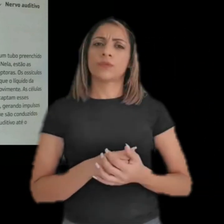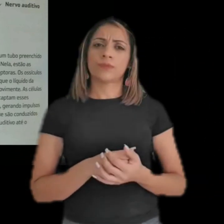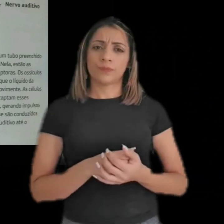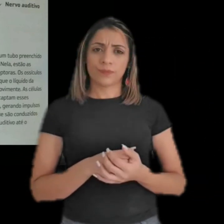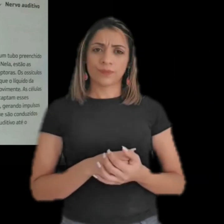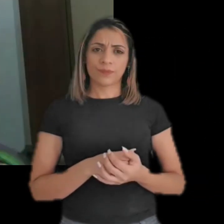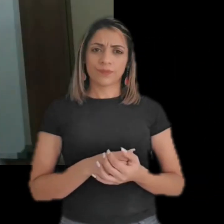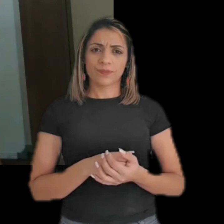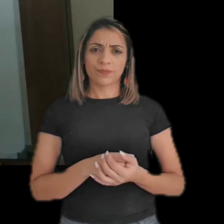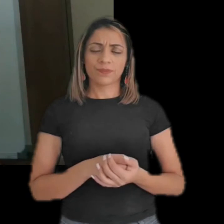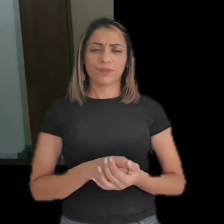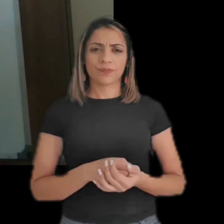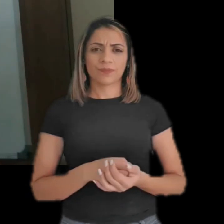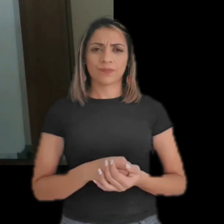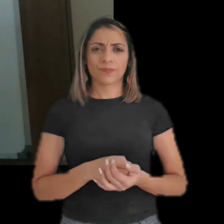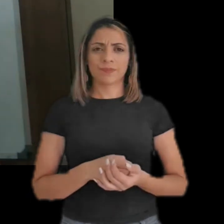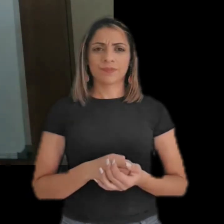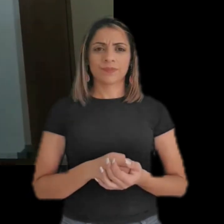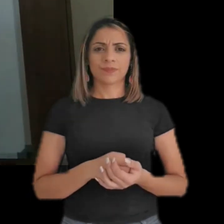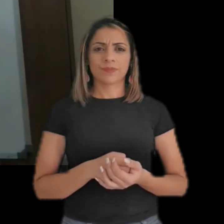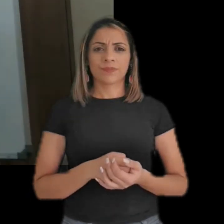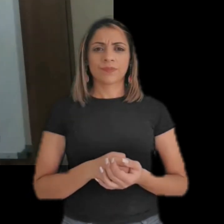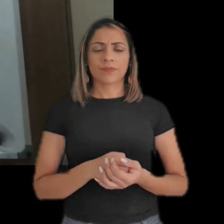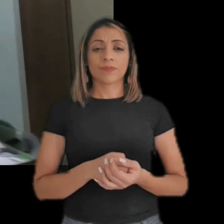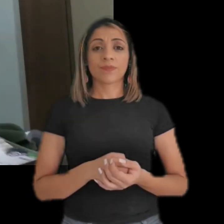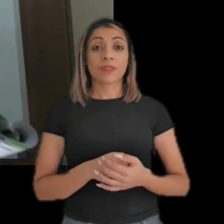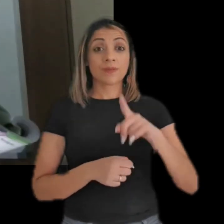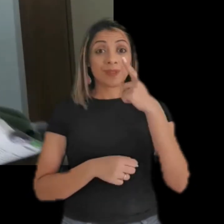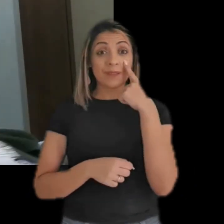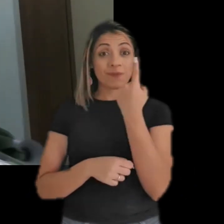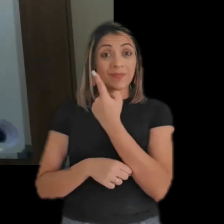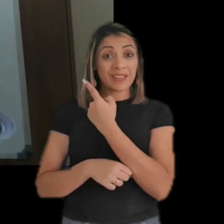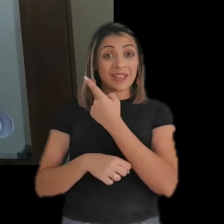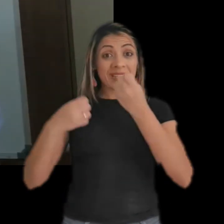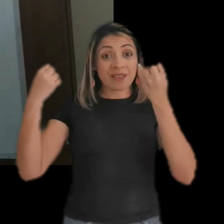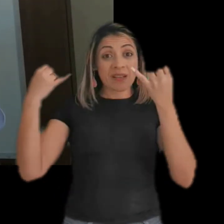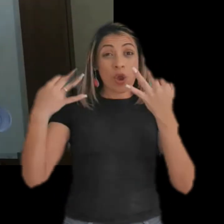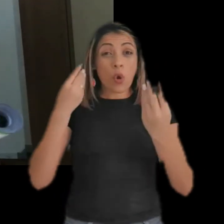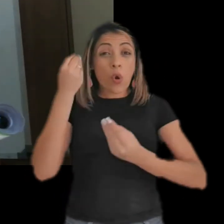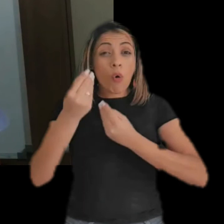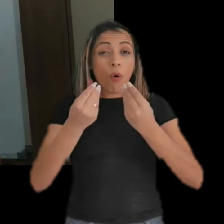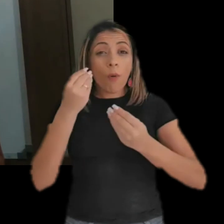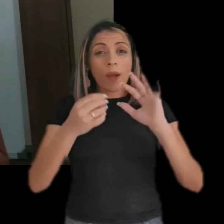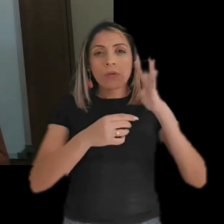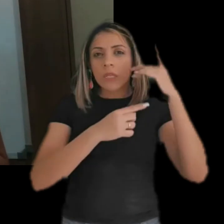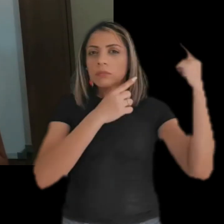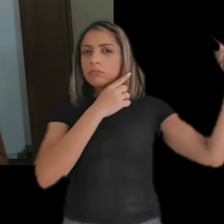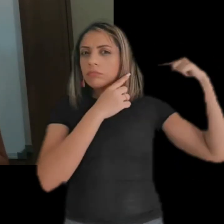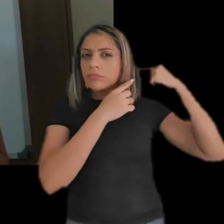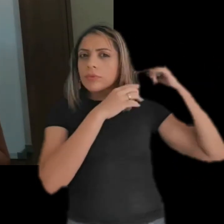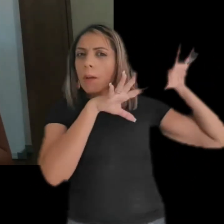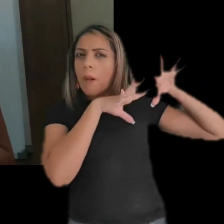tudo bem? Então vocês viram, né? Como ocorre toda essa transmissão e como o nosso cérebro, então, interpreta